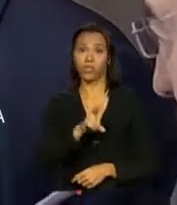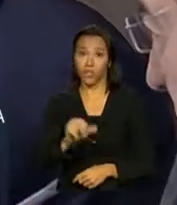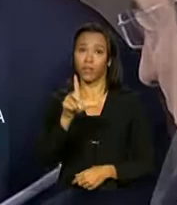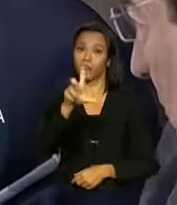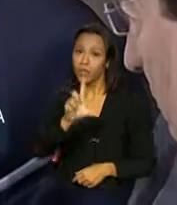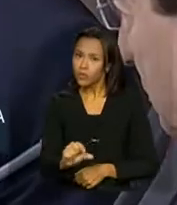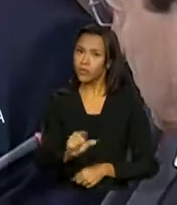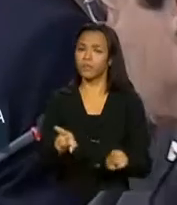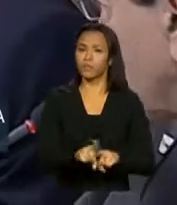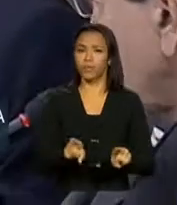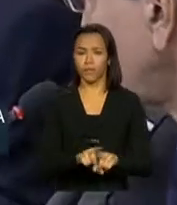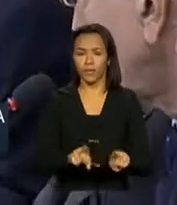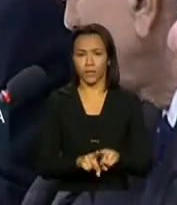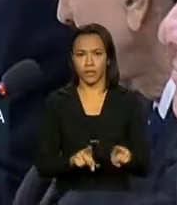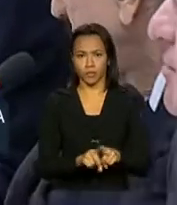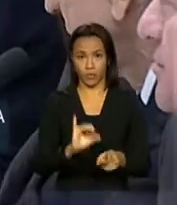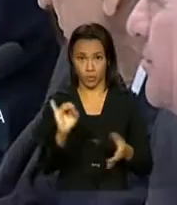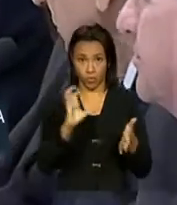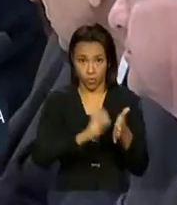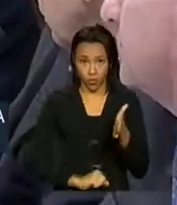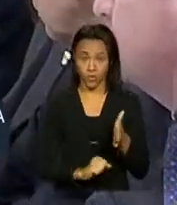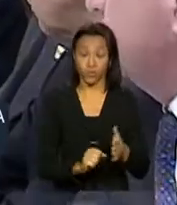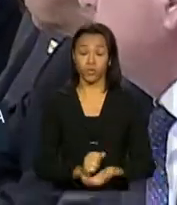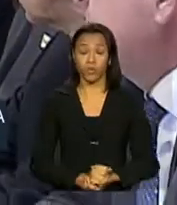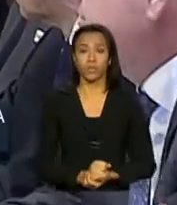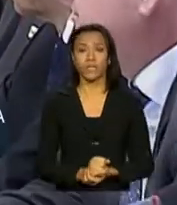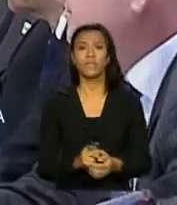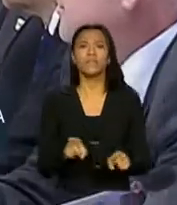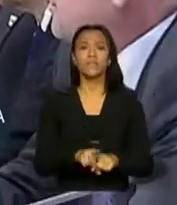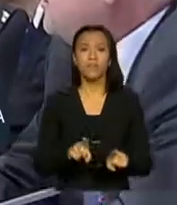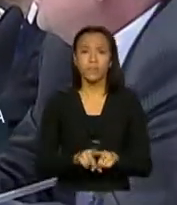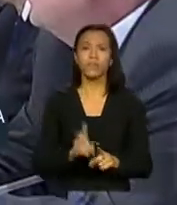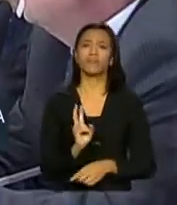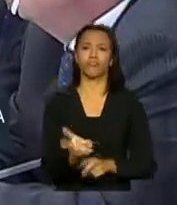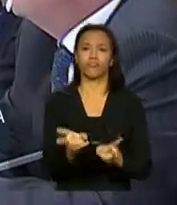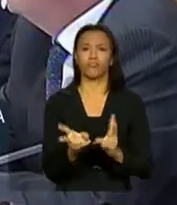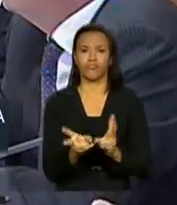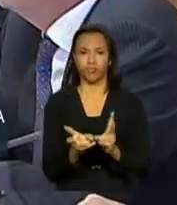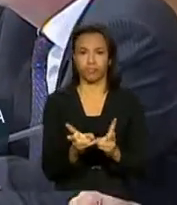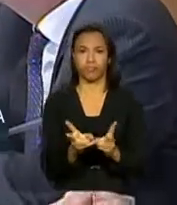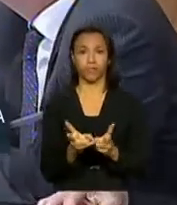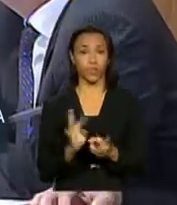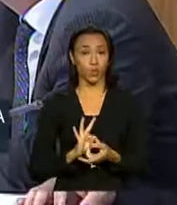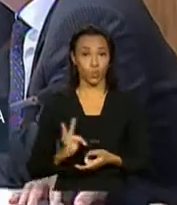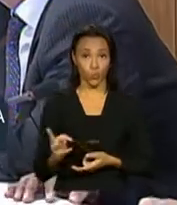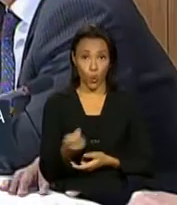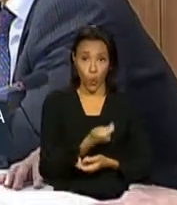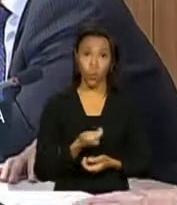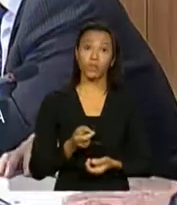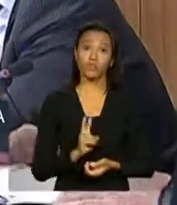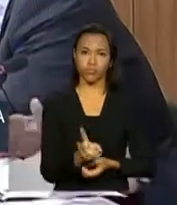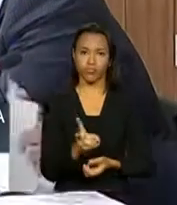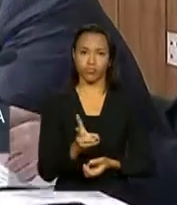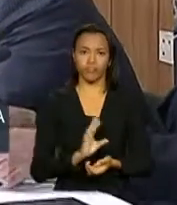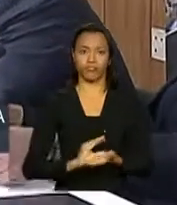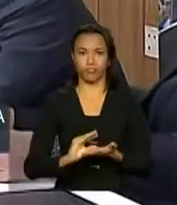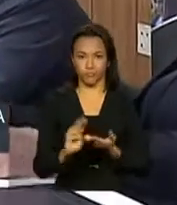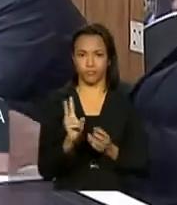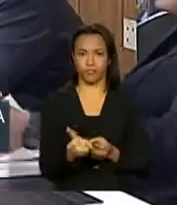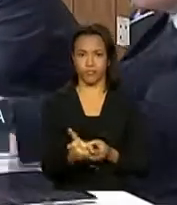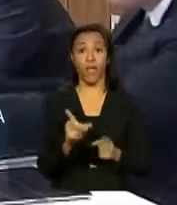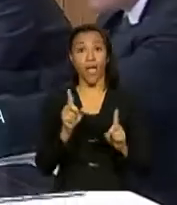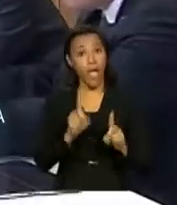elétrica e estamos mantendo as destinações, todas elas estão mantidas. Então,